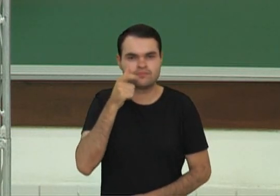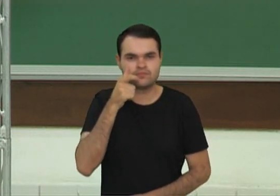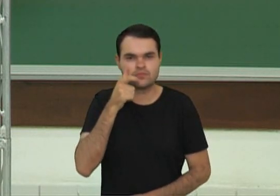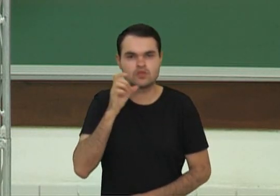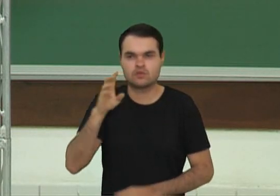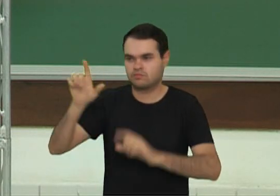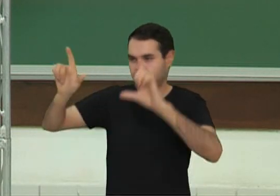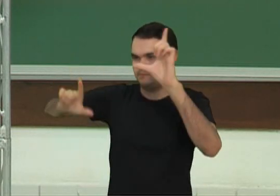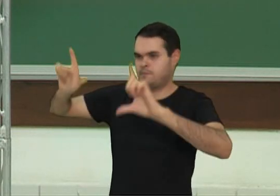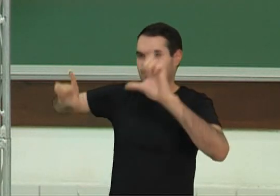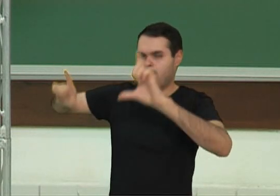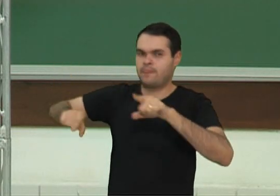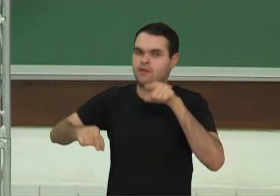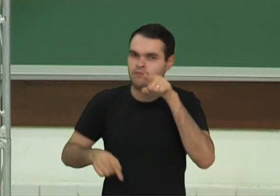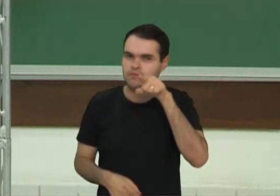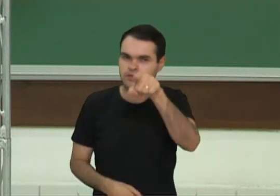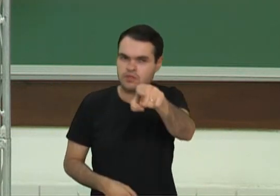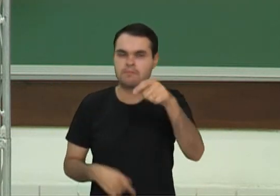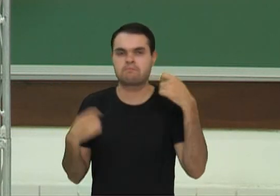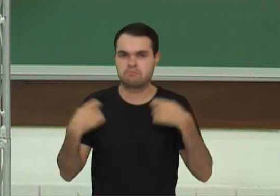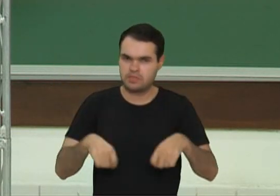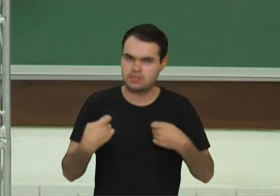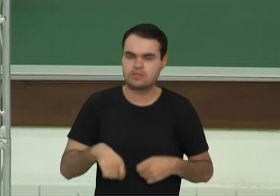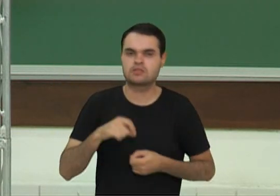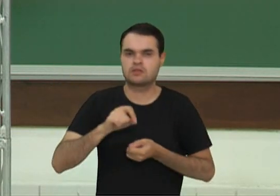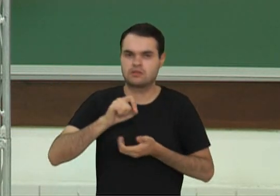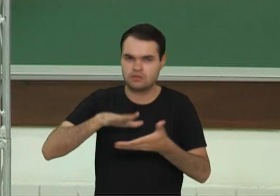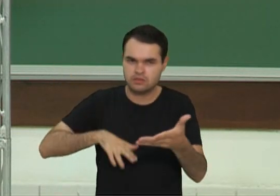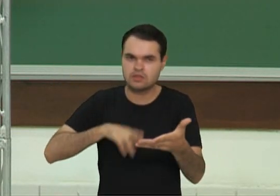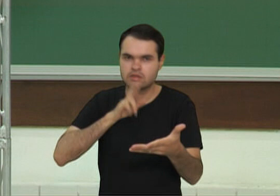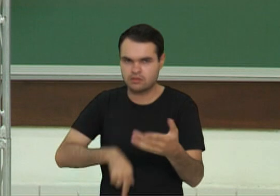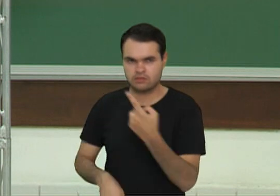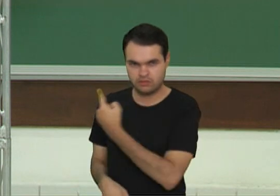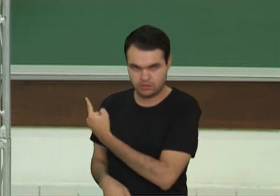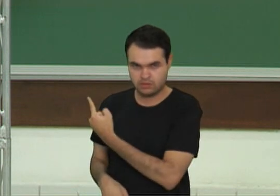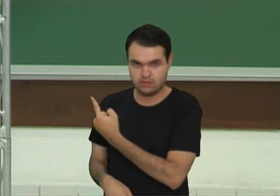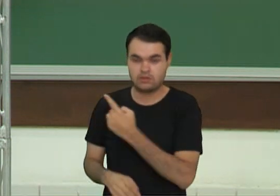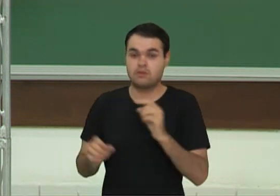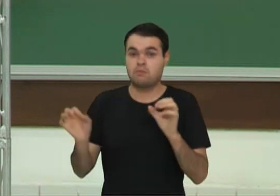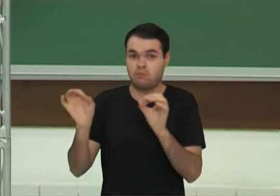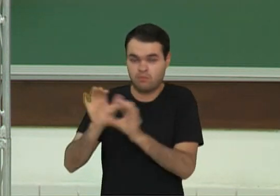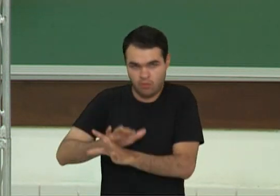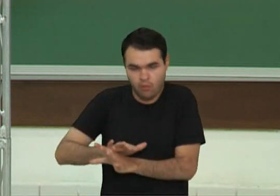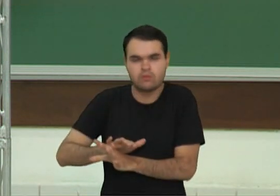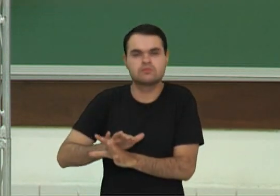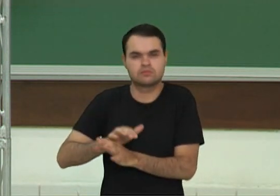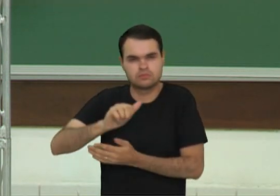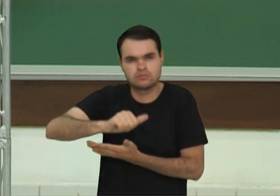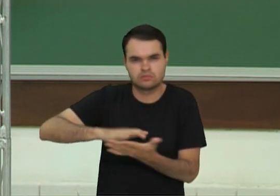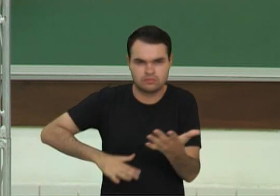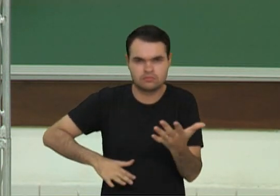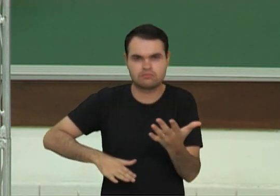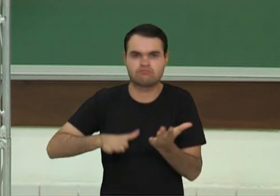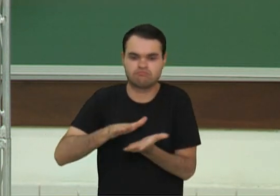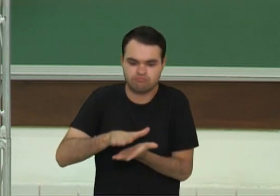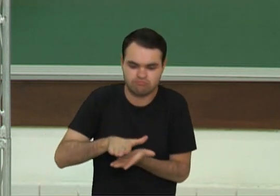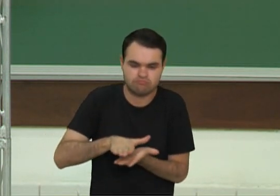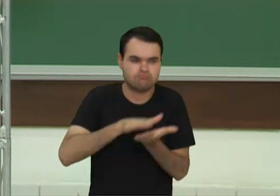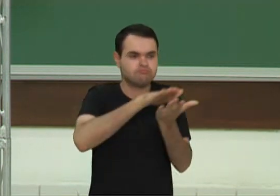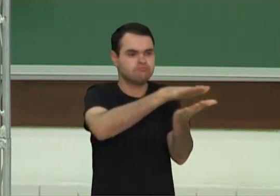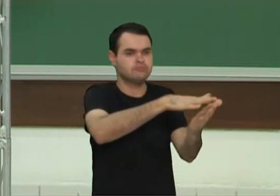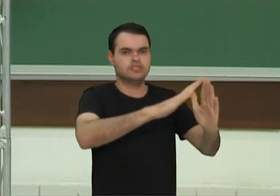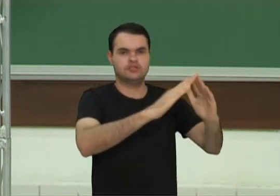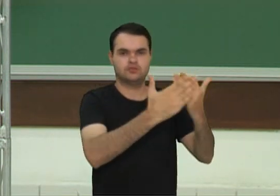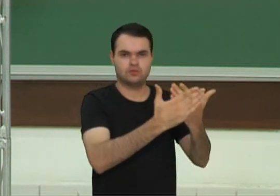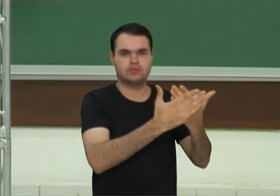apenas pela televisão, que você realize essa atividade proposta e após a conclusão dessa atividade, que você encaminhe para a sua